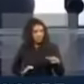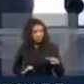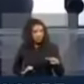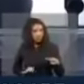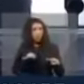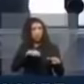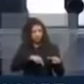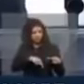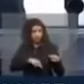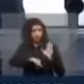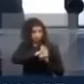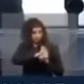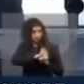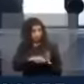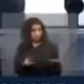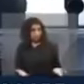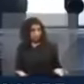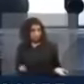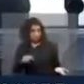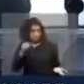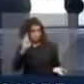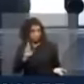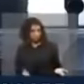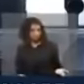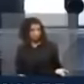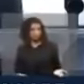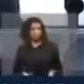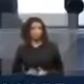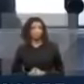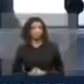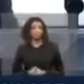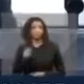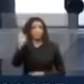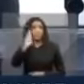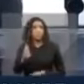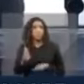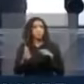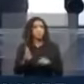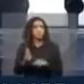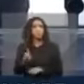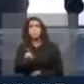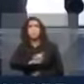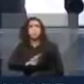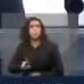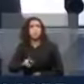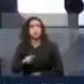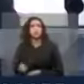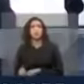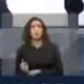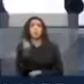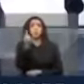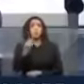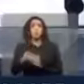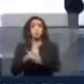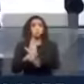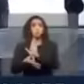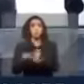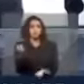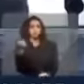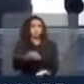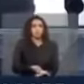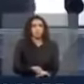ato criminoso nesta nação? O Brasil não é um país totalitário, socialista,